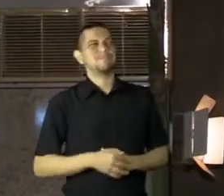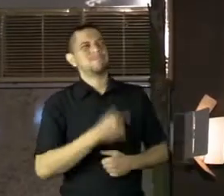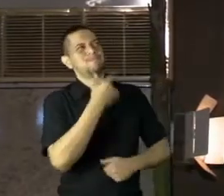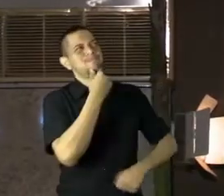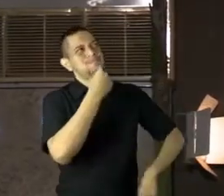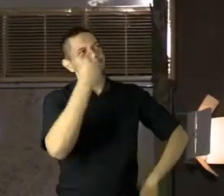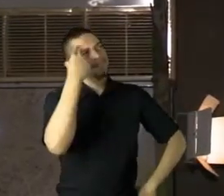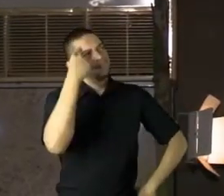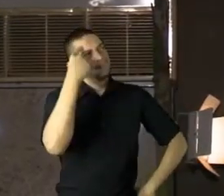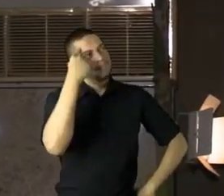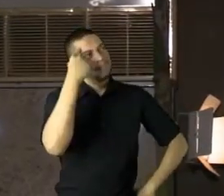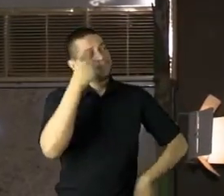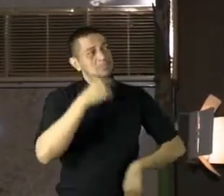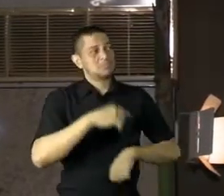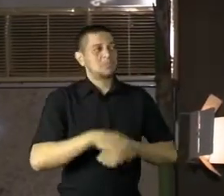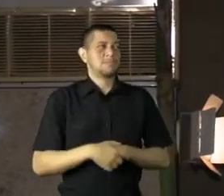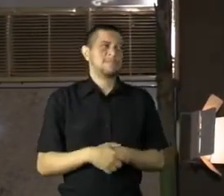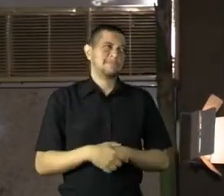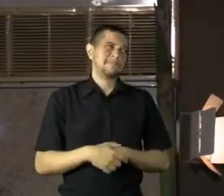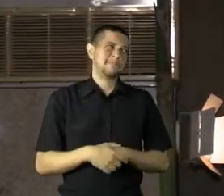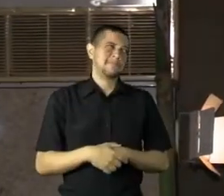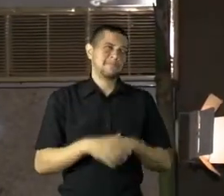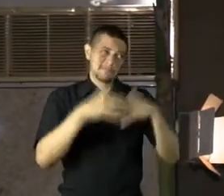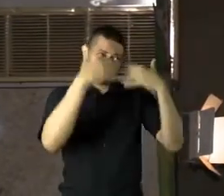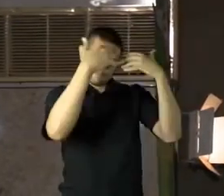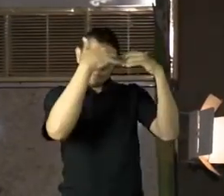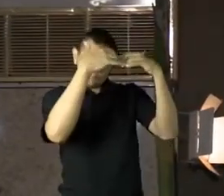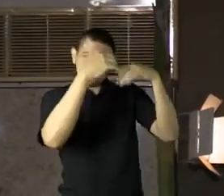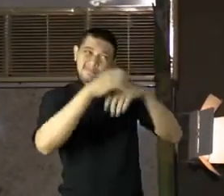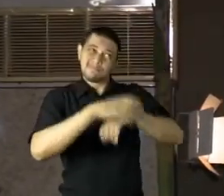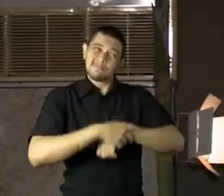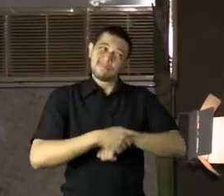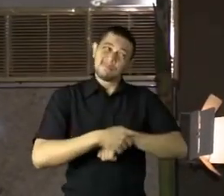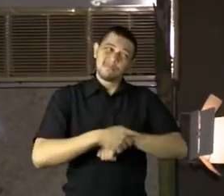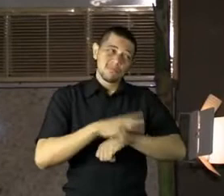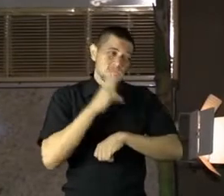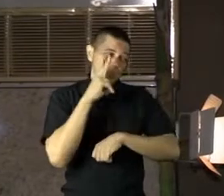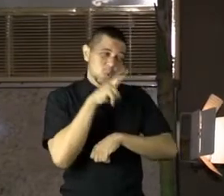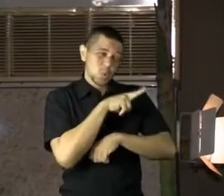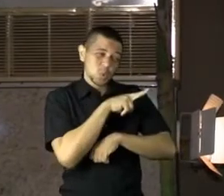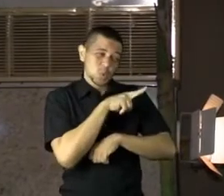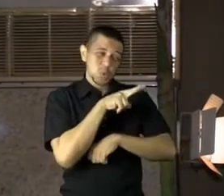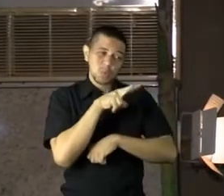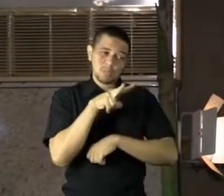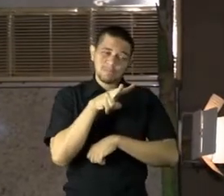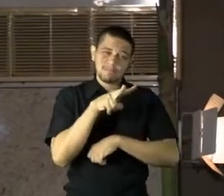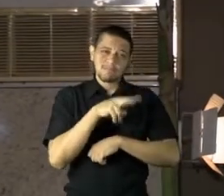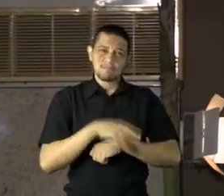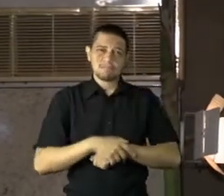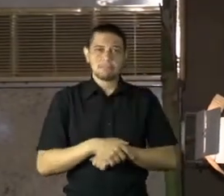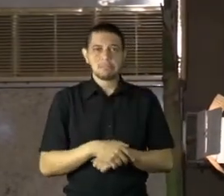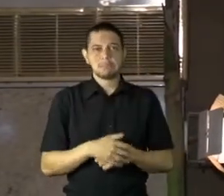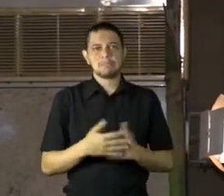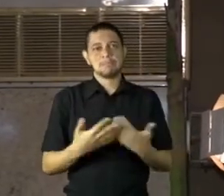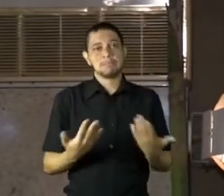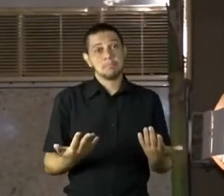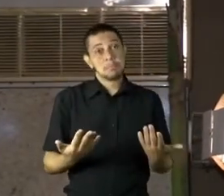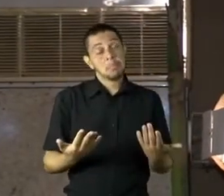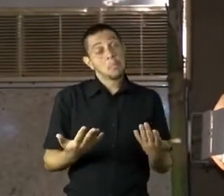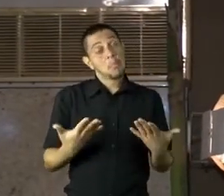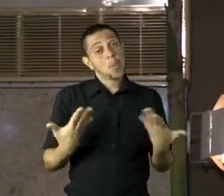parou Pensou um pouco refletiu olhou para banco e disse